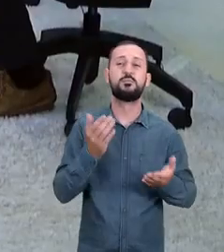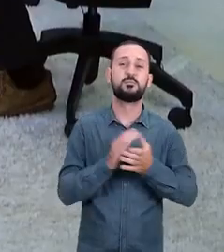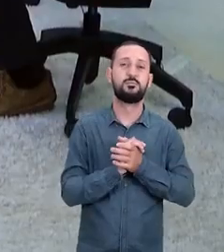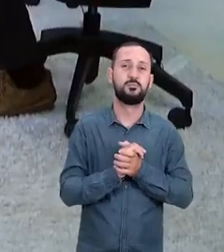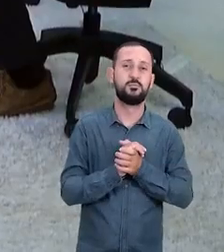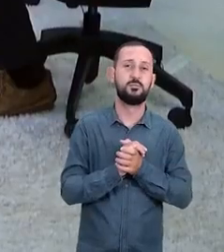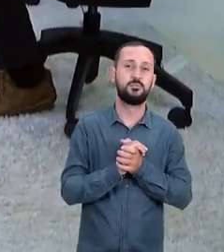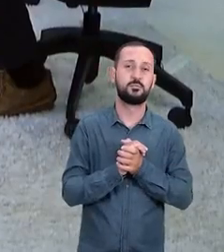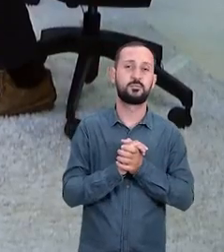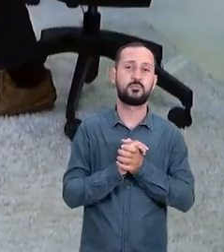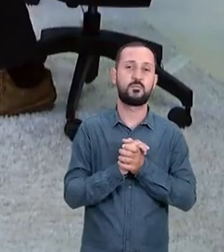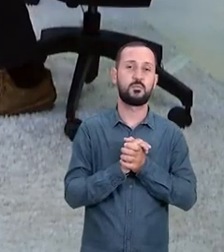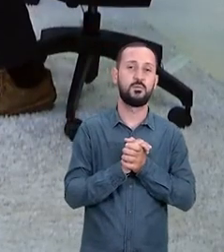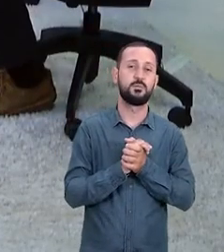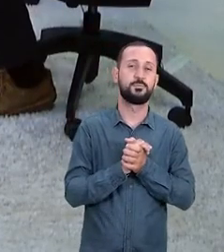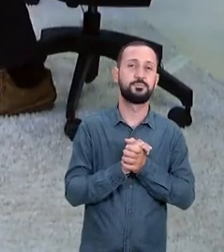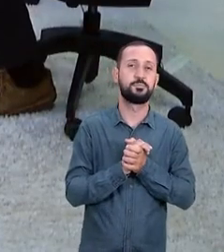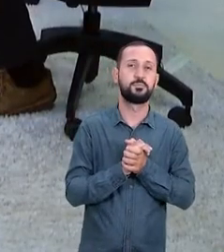que você vai